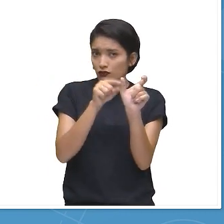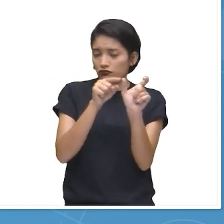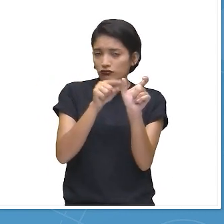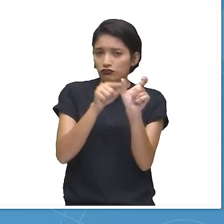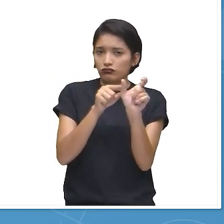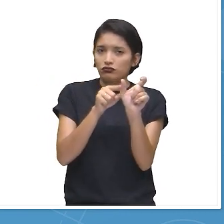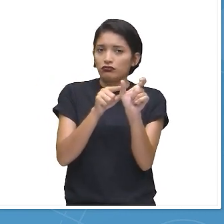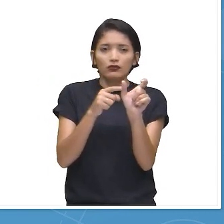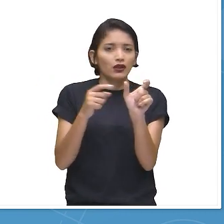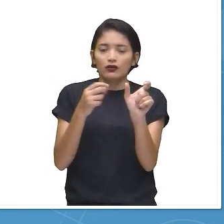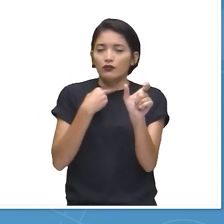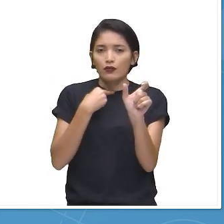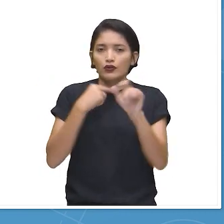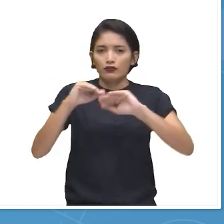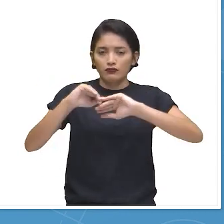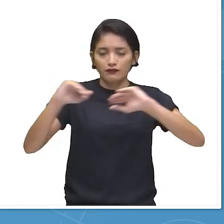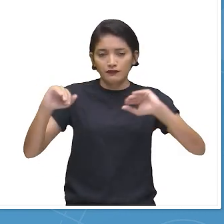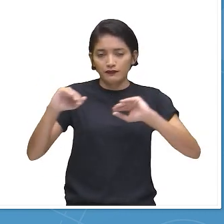então,